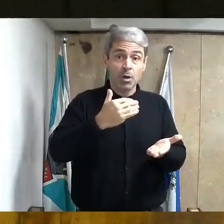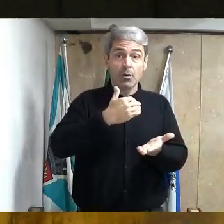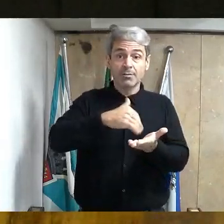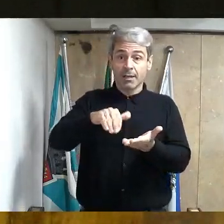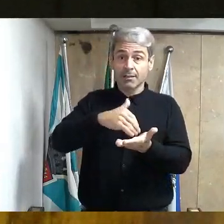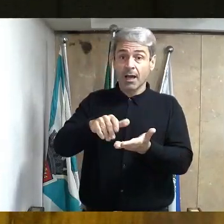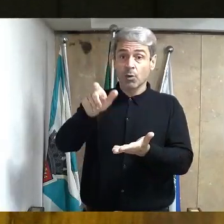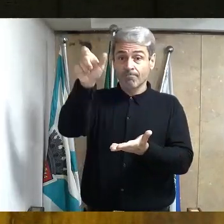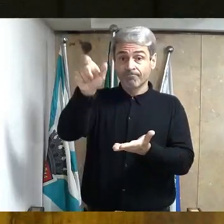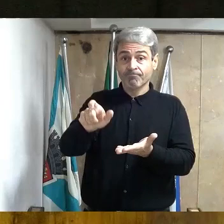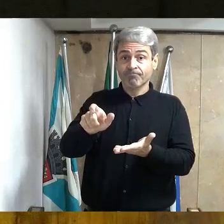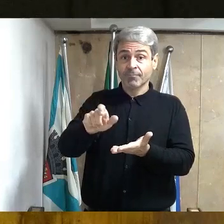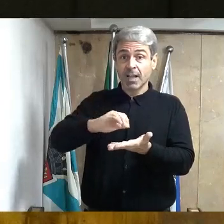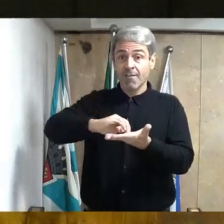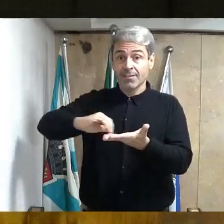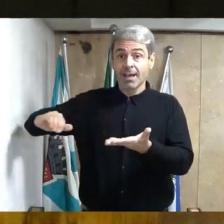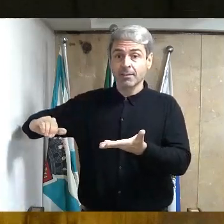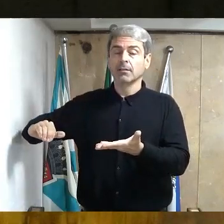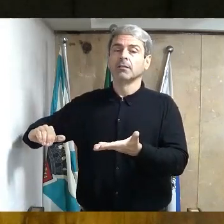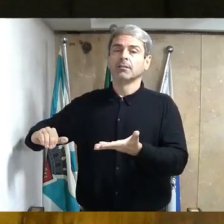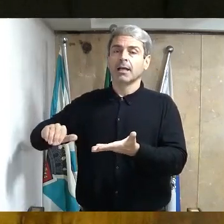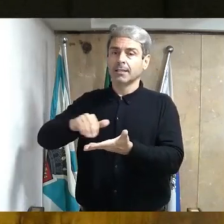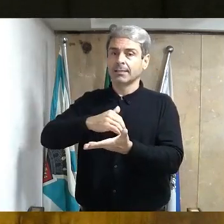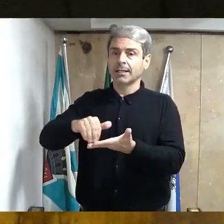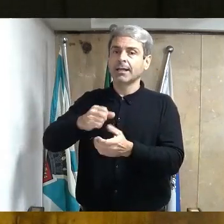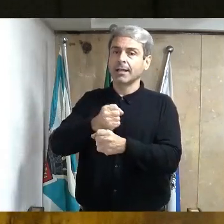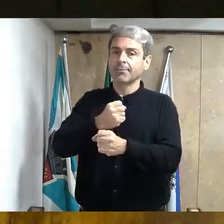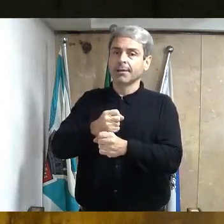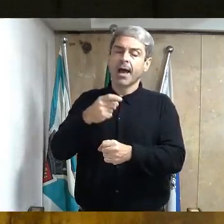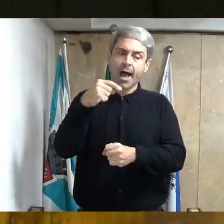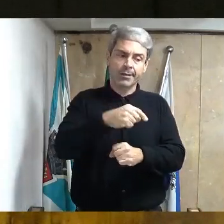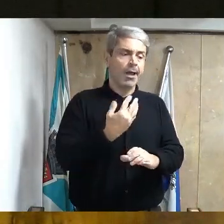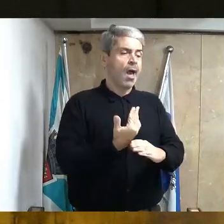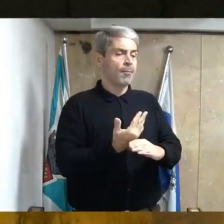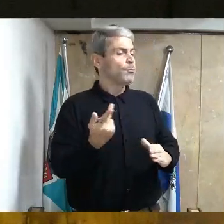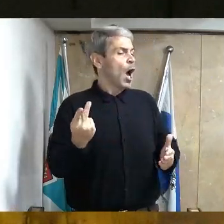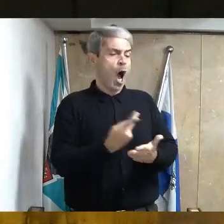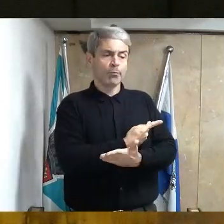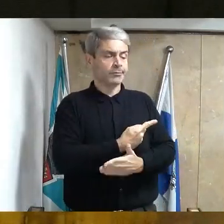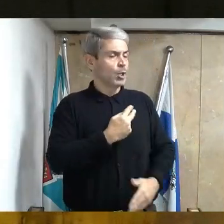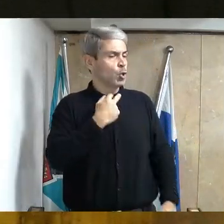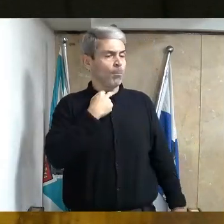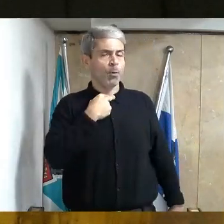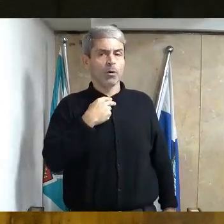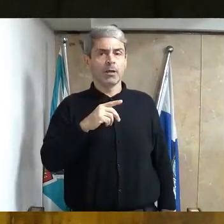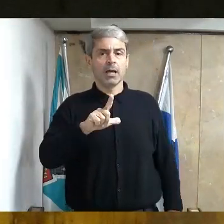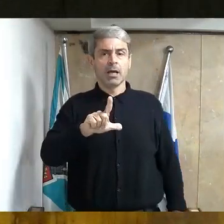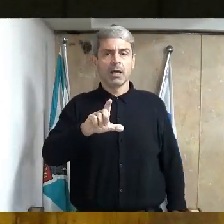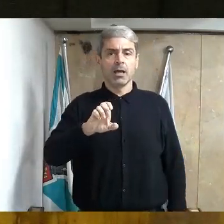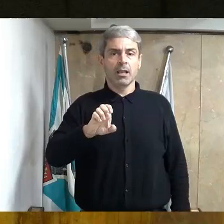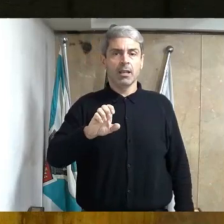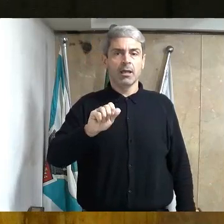secretário, que isso não pode acontecer na nossa cidade. Leandro Guimarães.